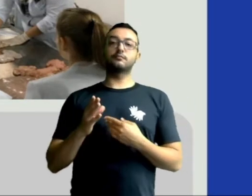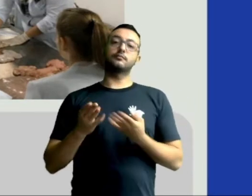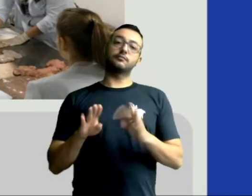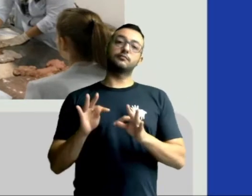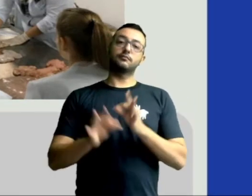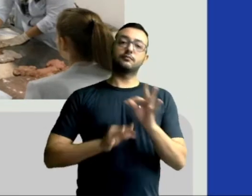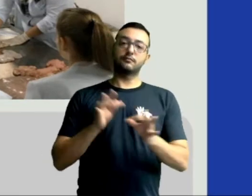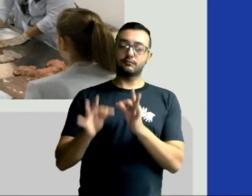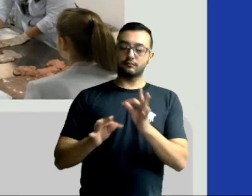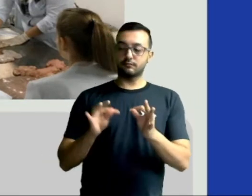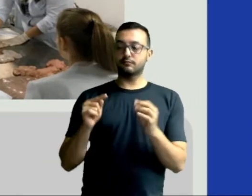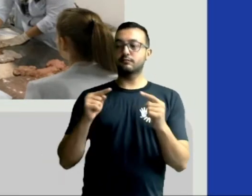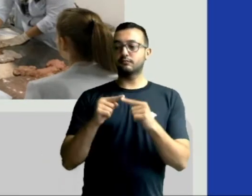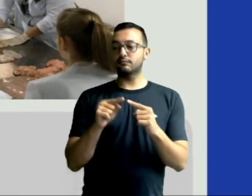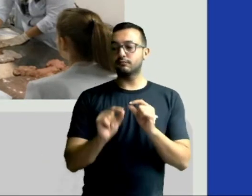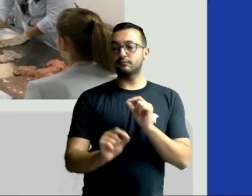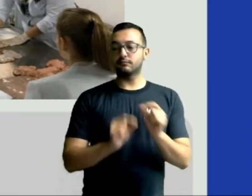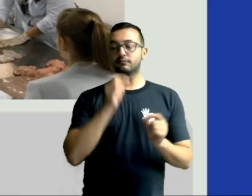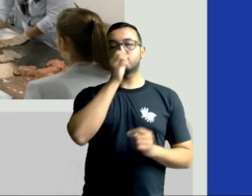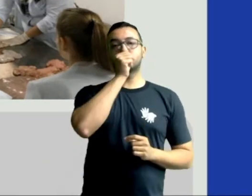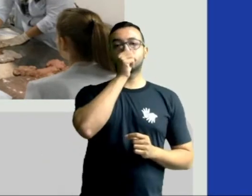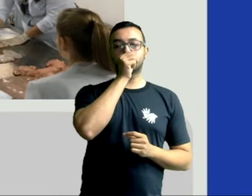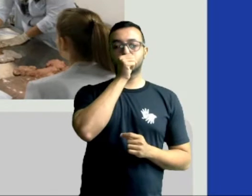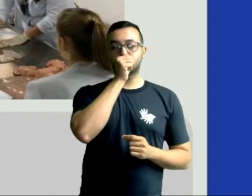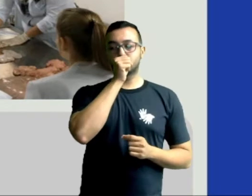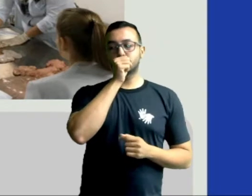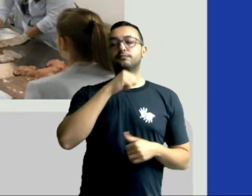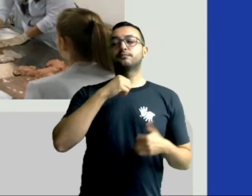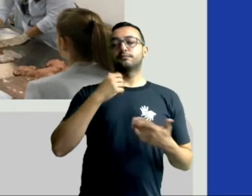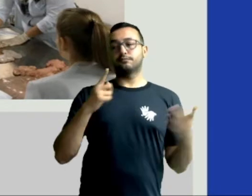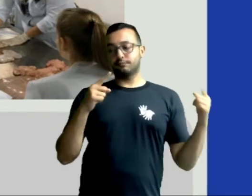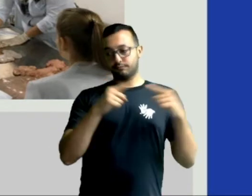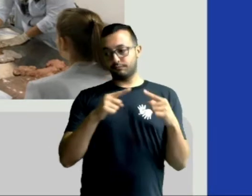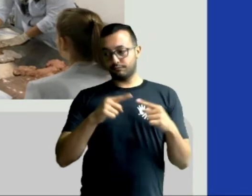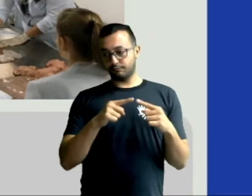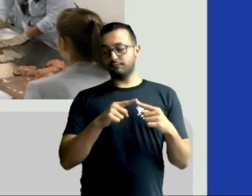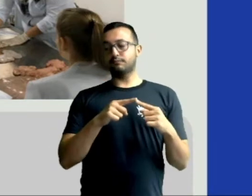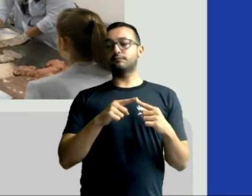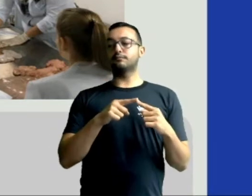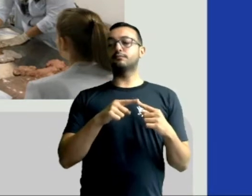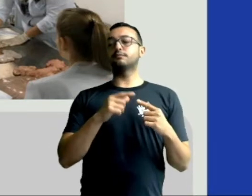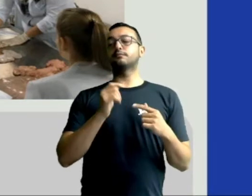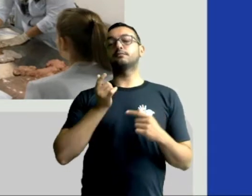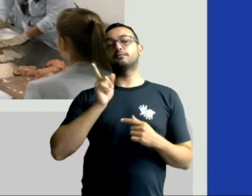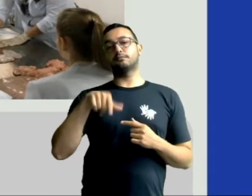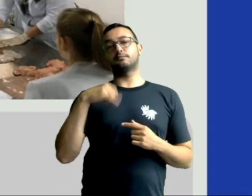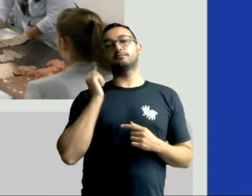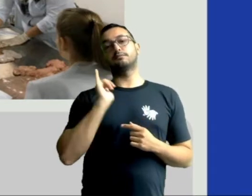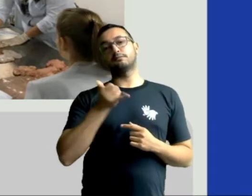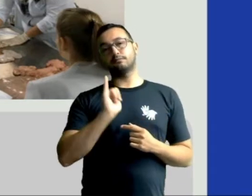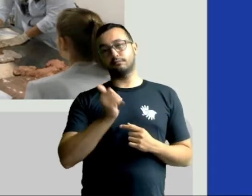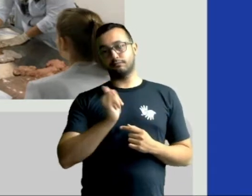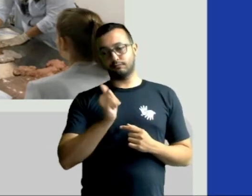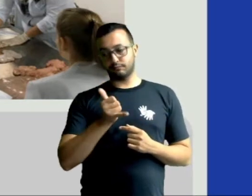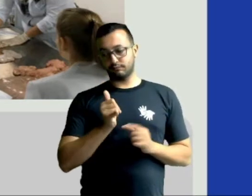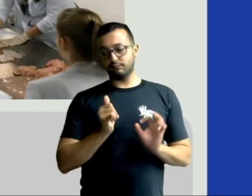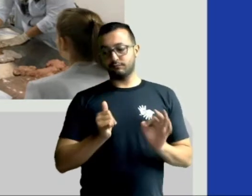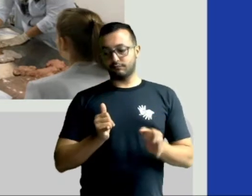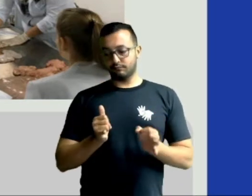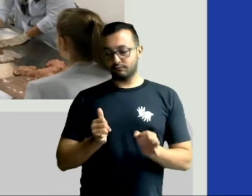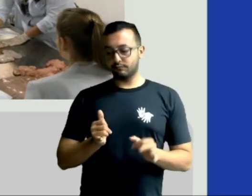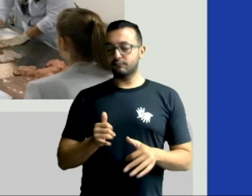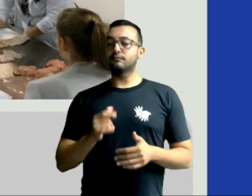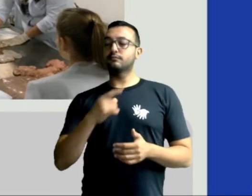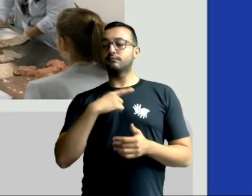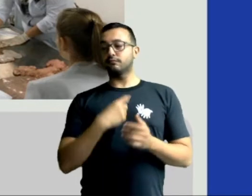que nós temos é a biotecnologia laranja. Ela vai estar sendo aplicada no campo da informação, tá certo?